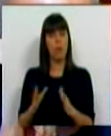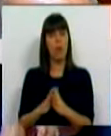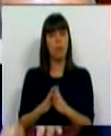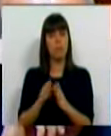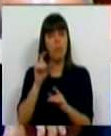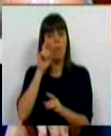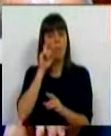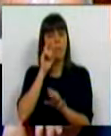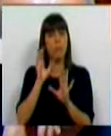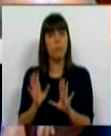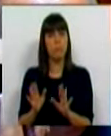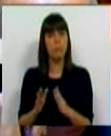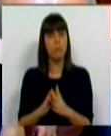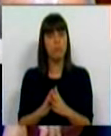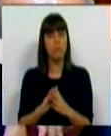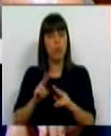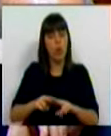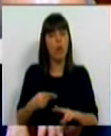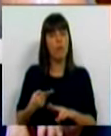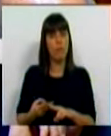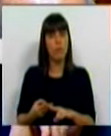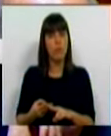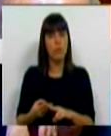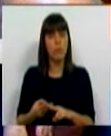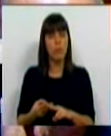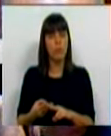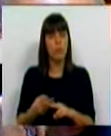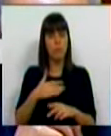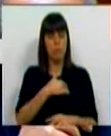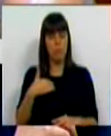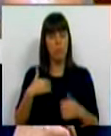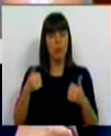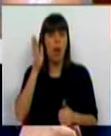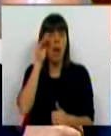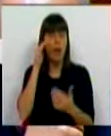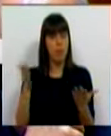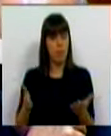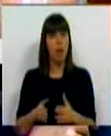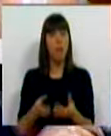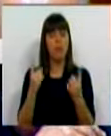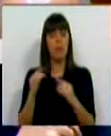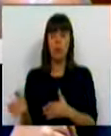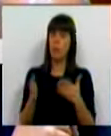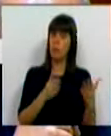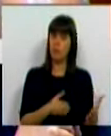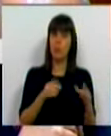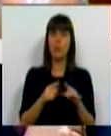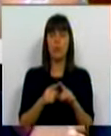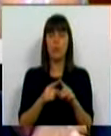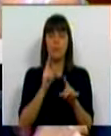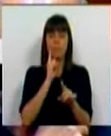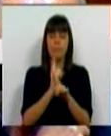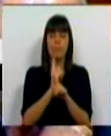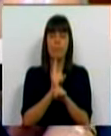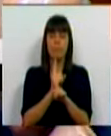a preservação e o reforço do bem-estar animal e, por outro lado,